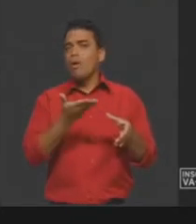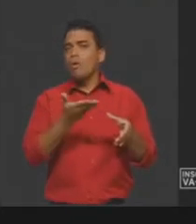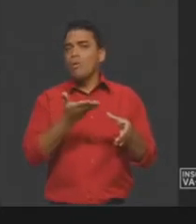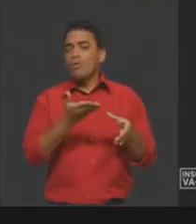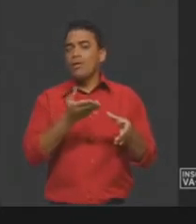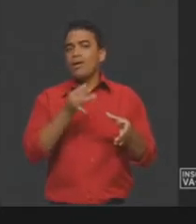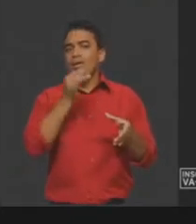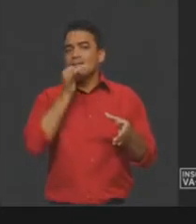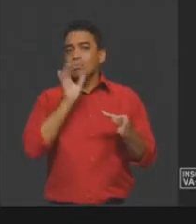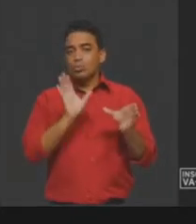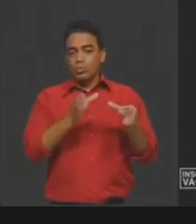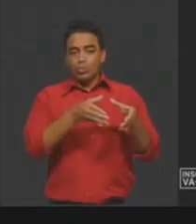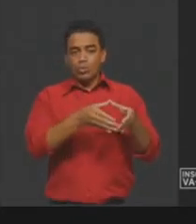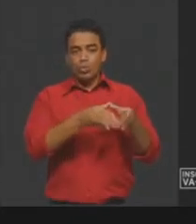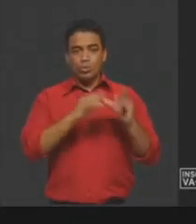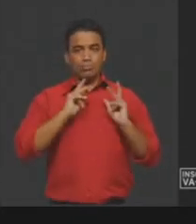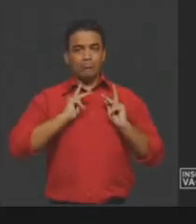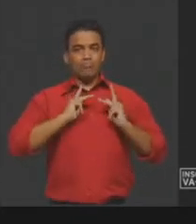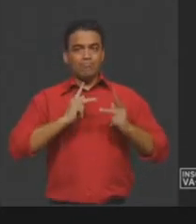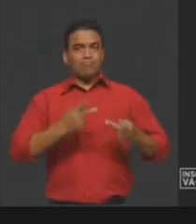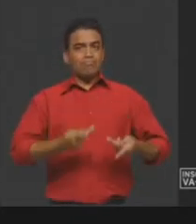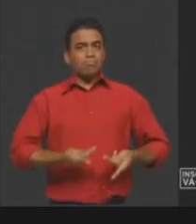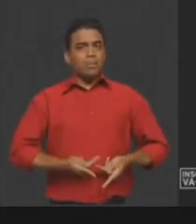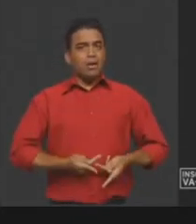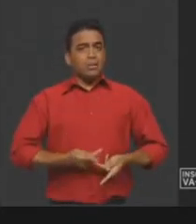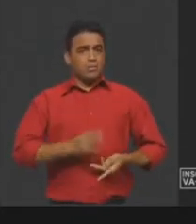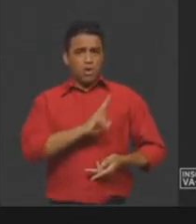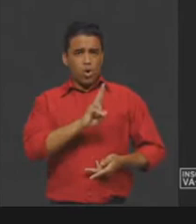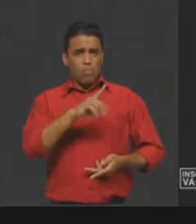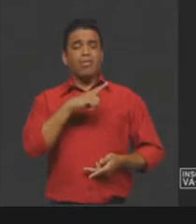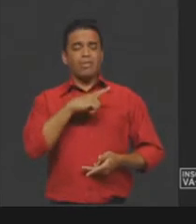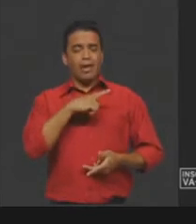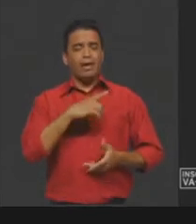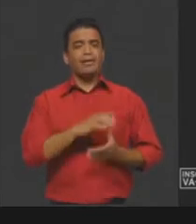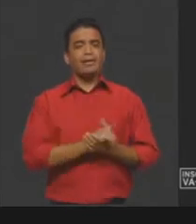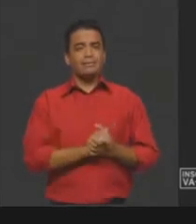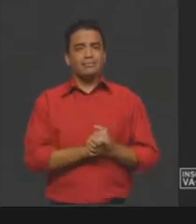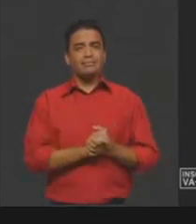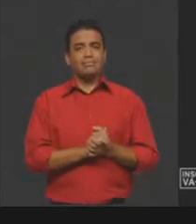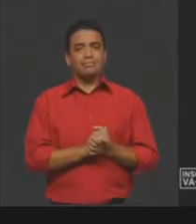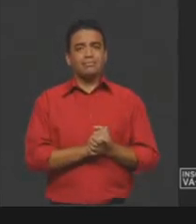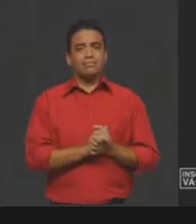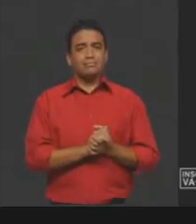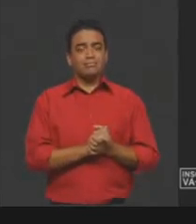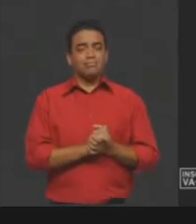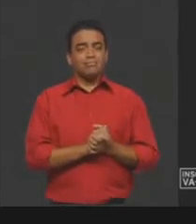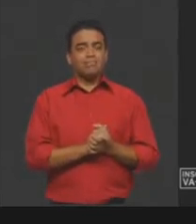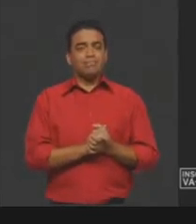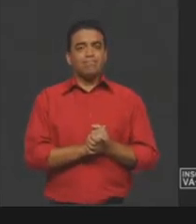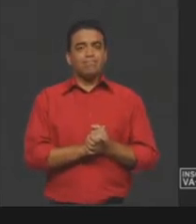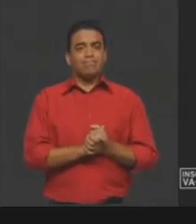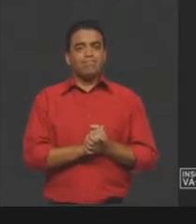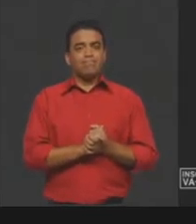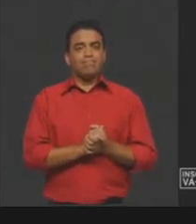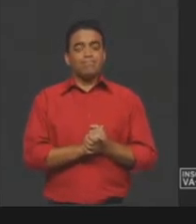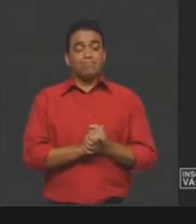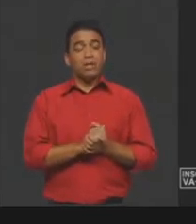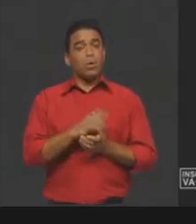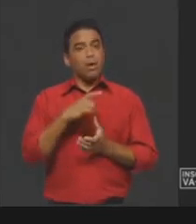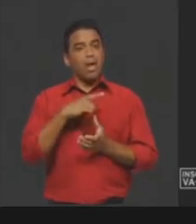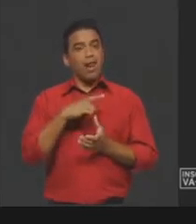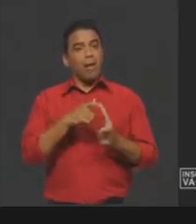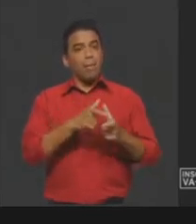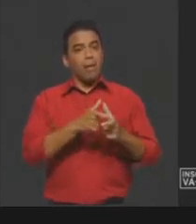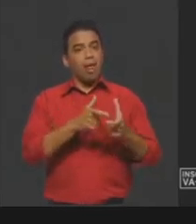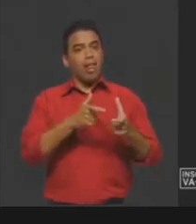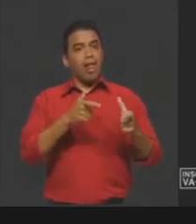espécie humana, que daqui a pouco veremos o nome da nossa espécie. E essas categorias, então, elas foram